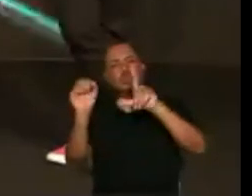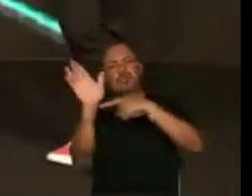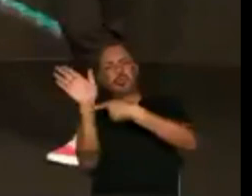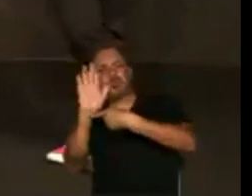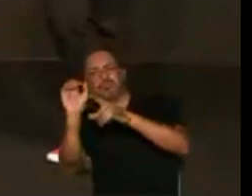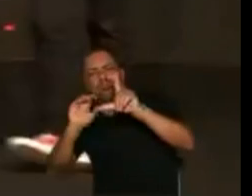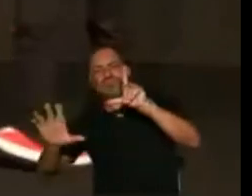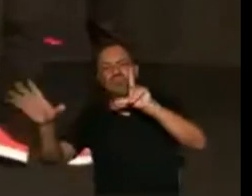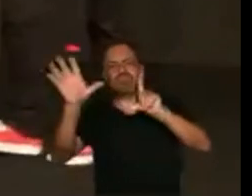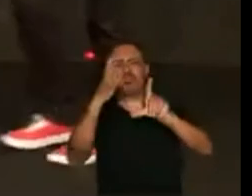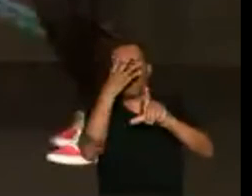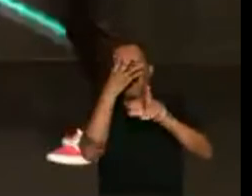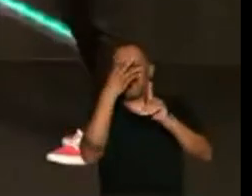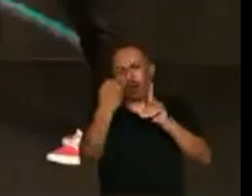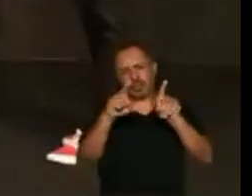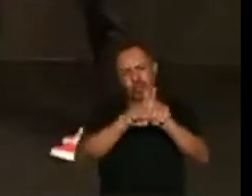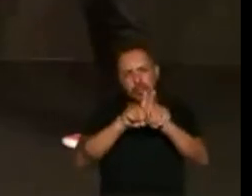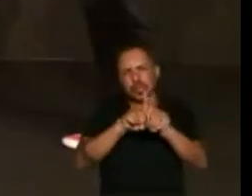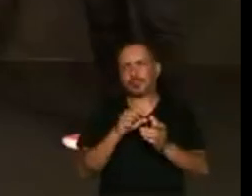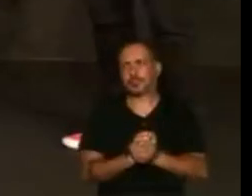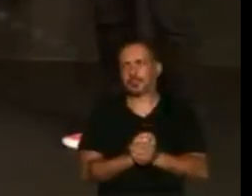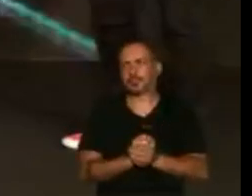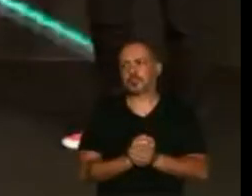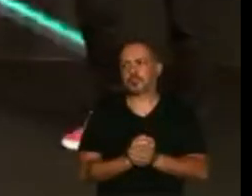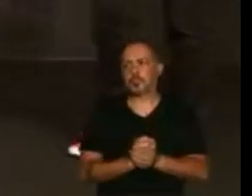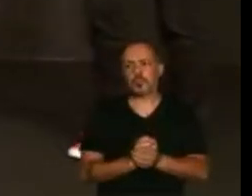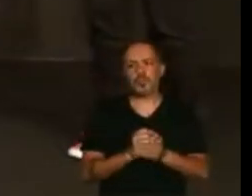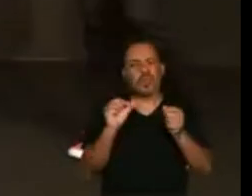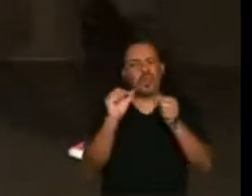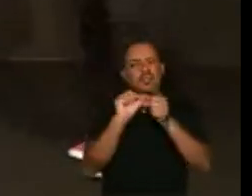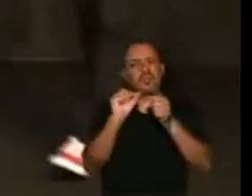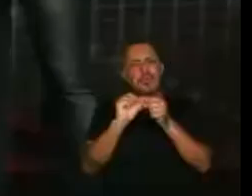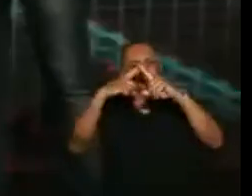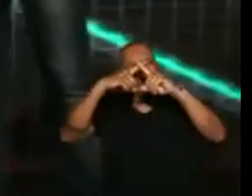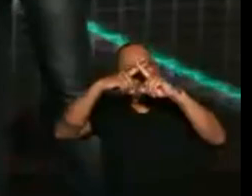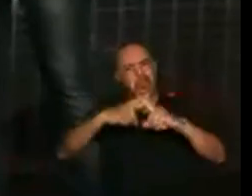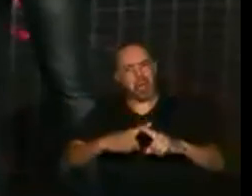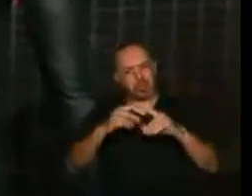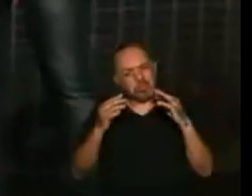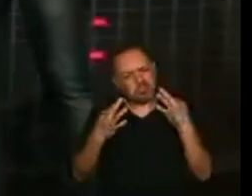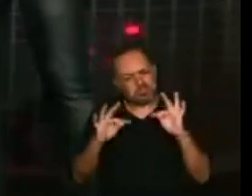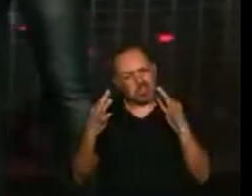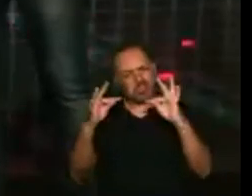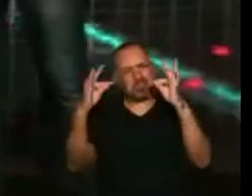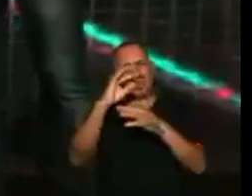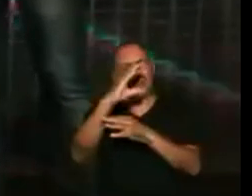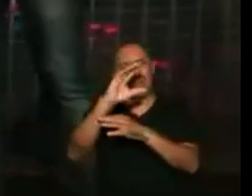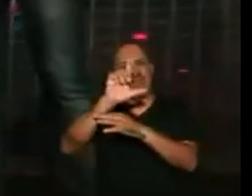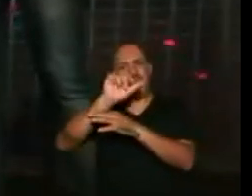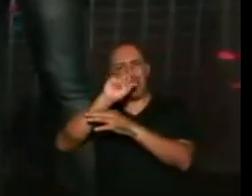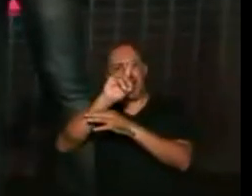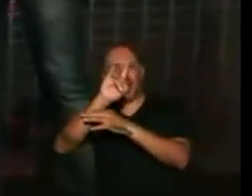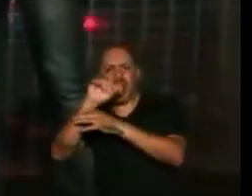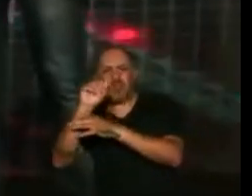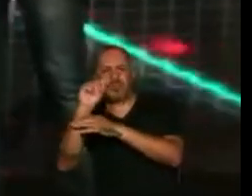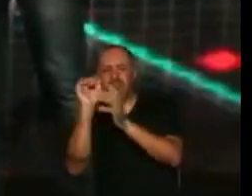colocar na tela para a galera ver, maravilhoso. O pessoal de São João fez uma maratona tecnológica lá, a Cláudia que coordenou junto com o pessoal da